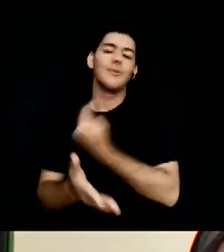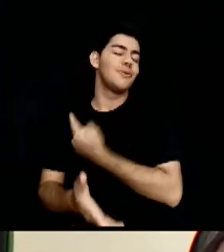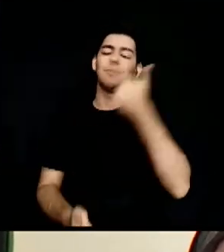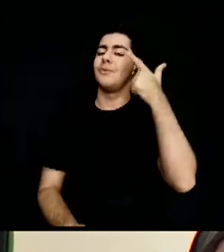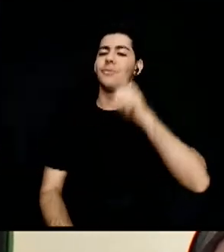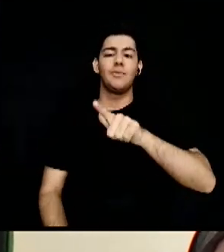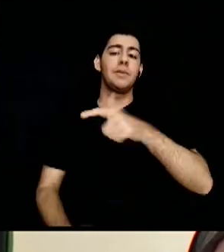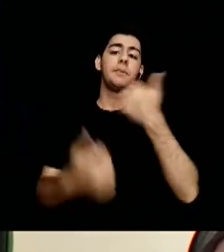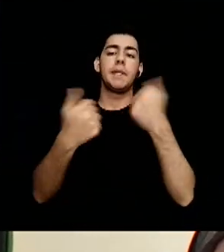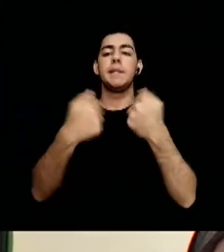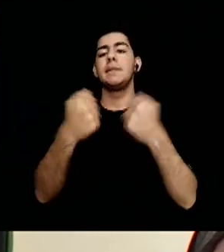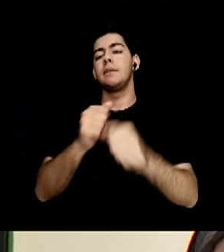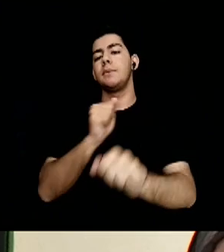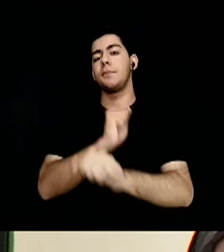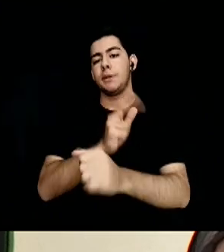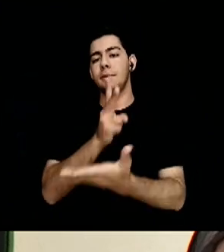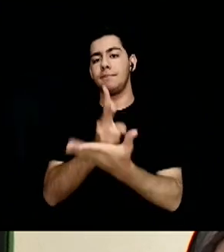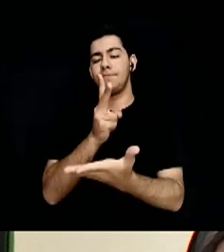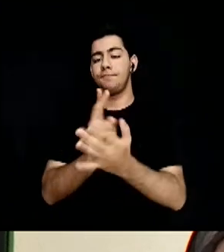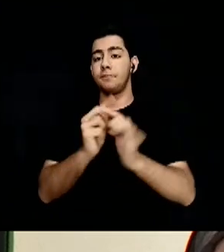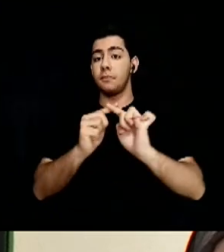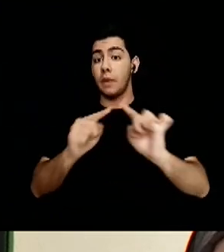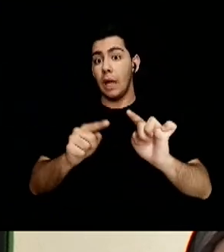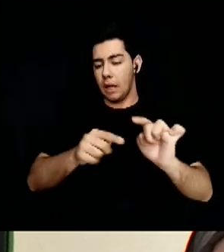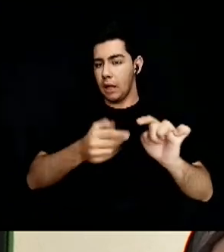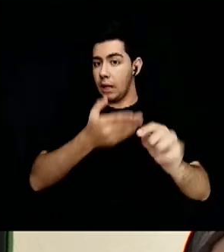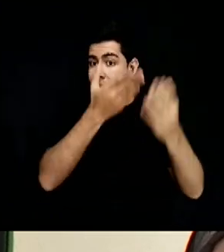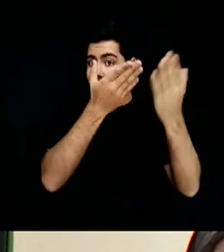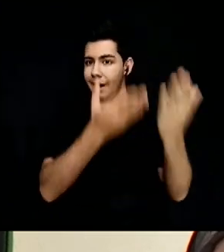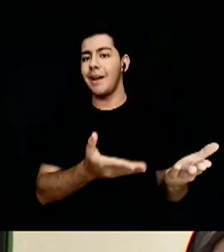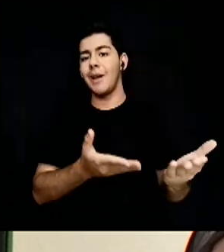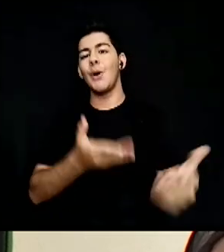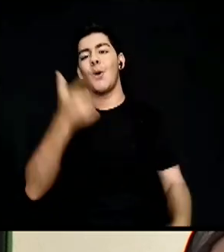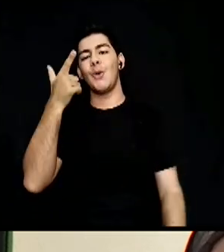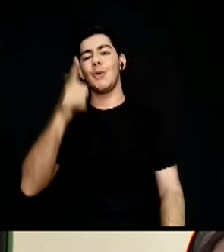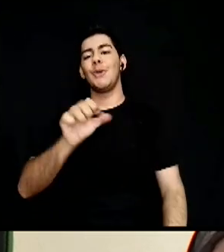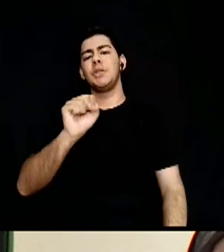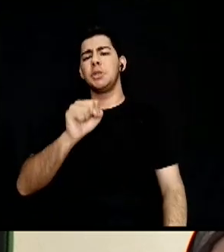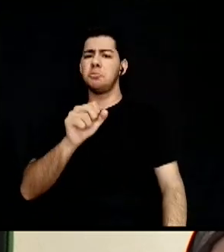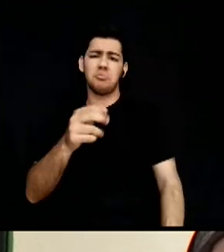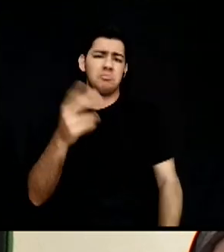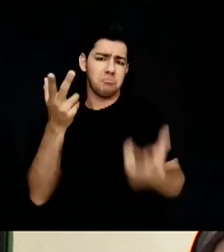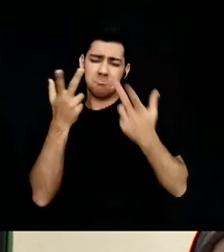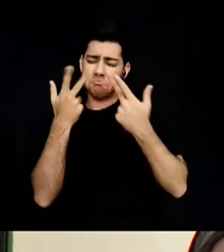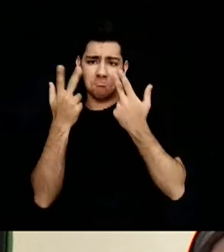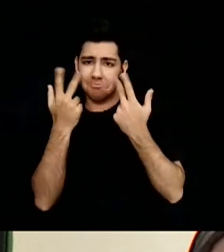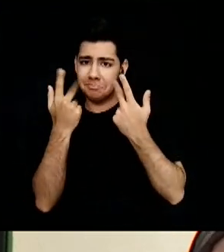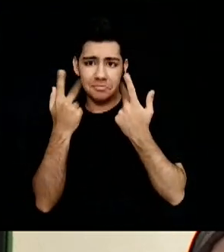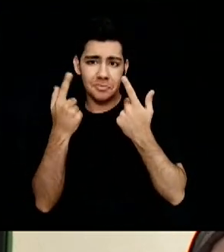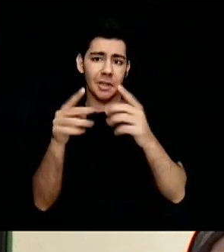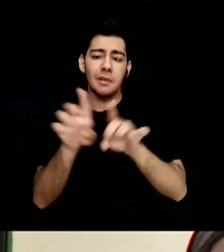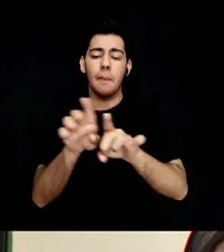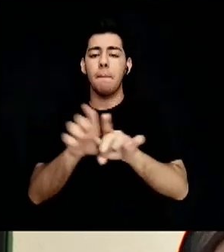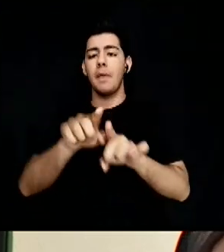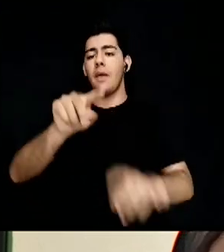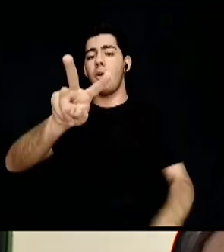nesse caso é tranquilo de secar no secador, a gente consegue até secar verniz, não tem problema, tá?